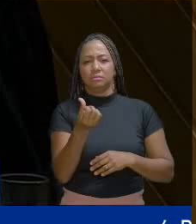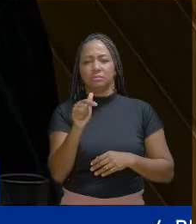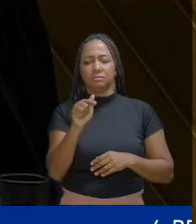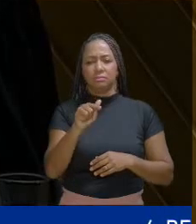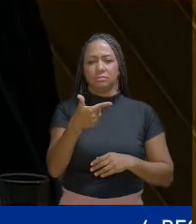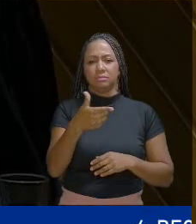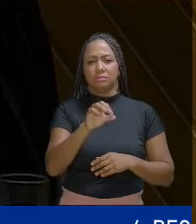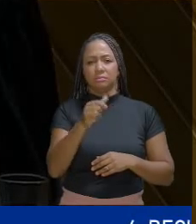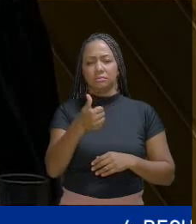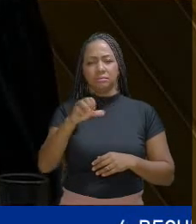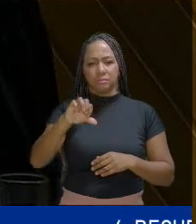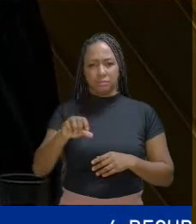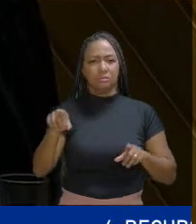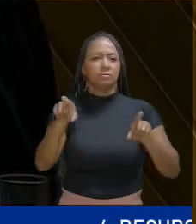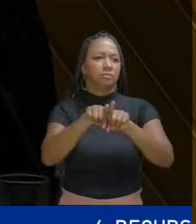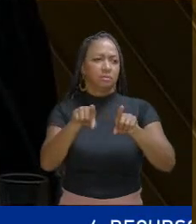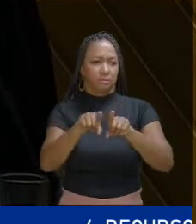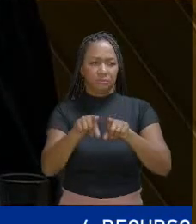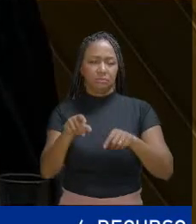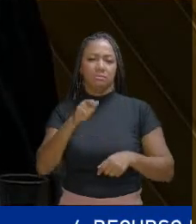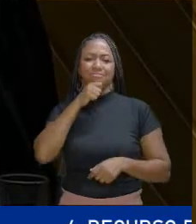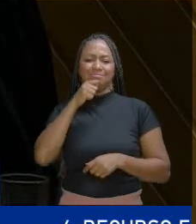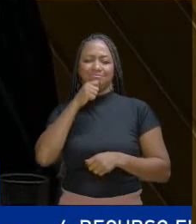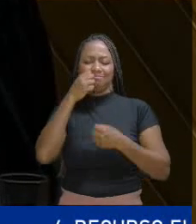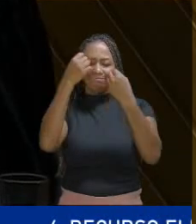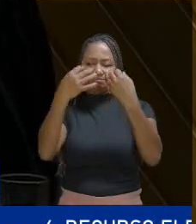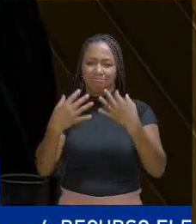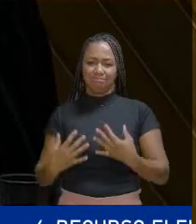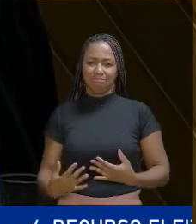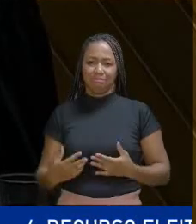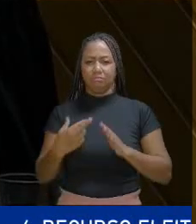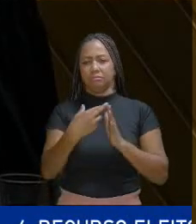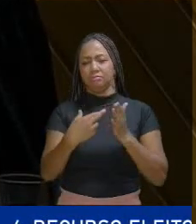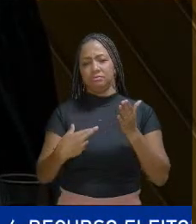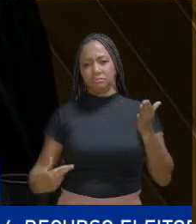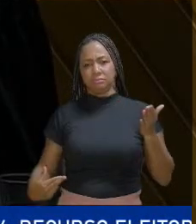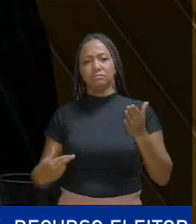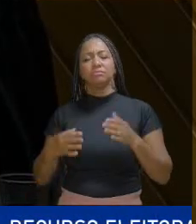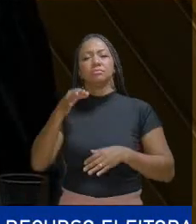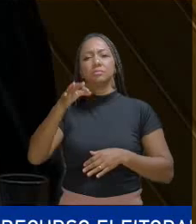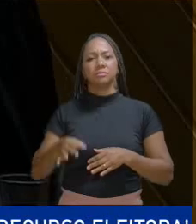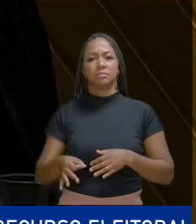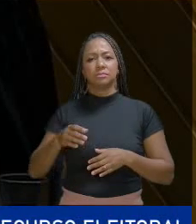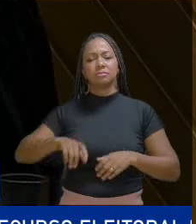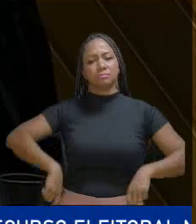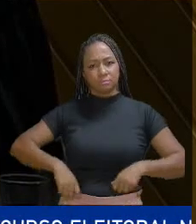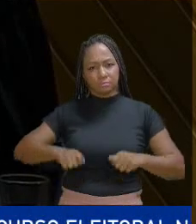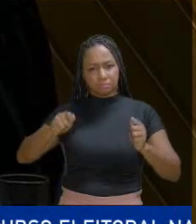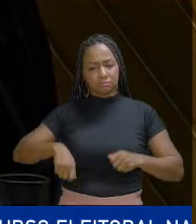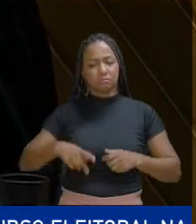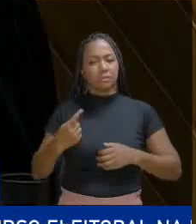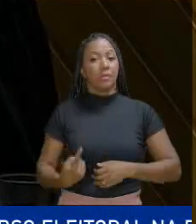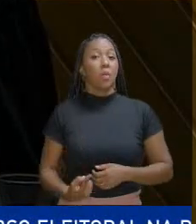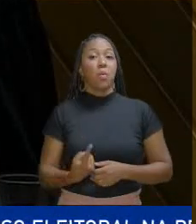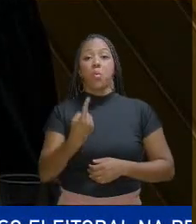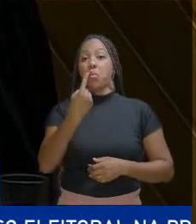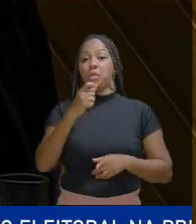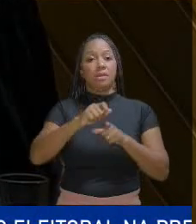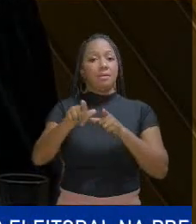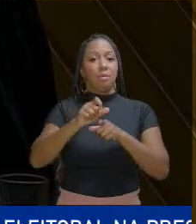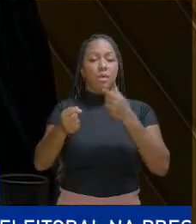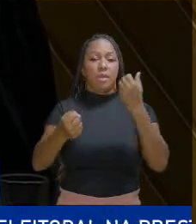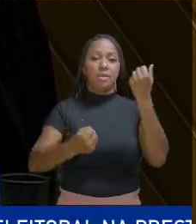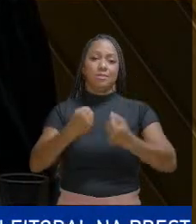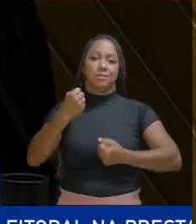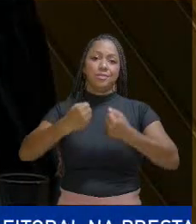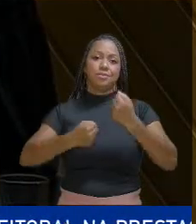23.607 de 2019. Além disso, ainda que preenchido esse relatório, o certo é que a despesa é uma só: aluguel de